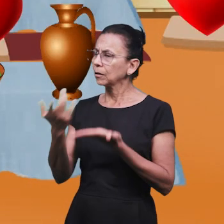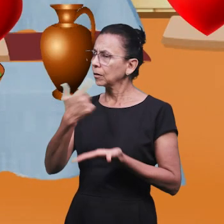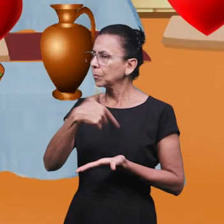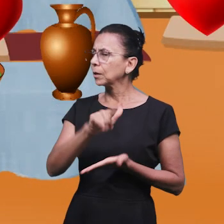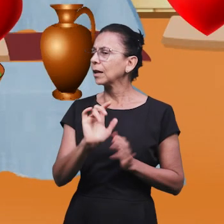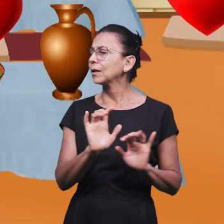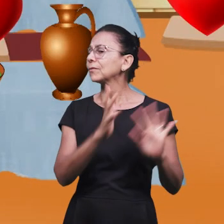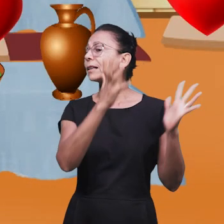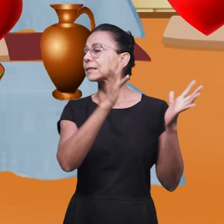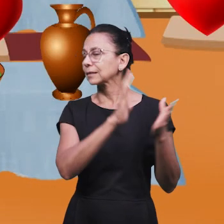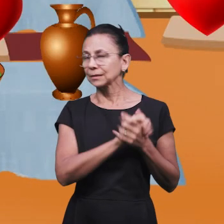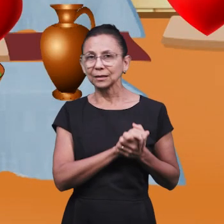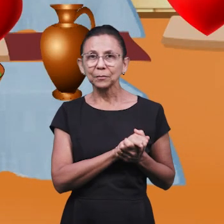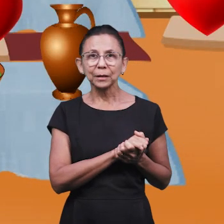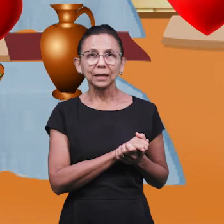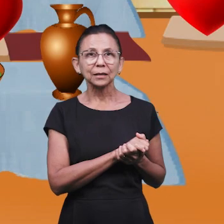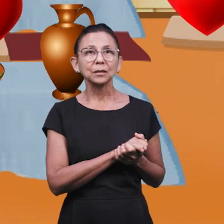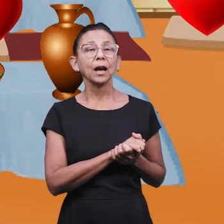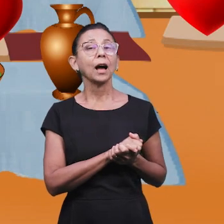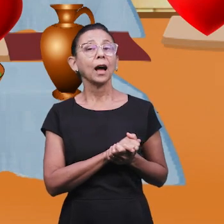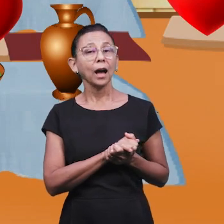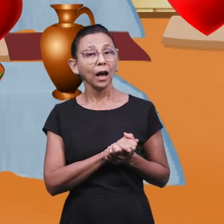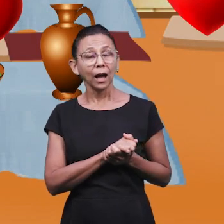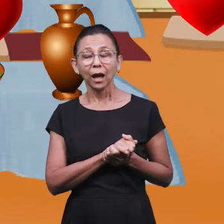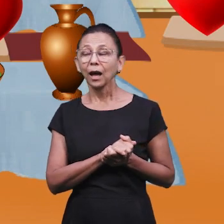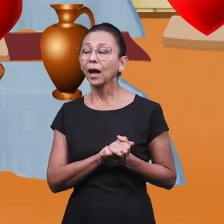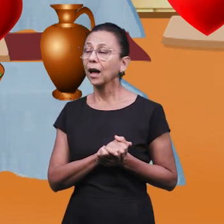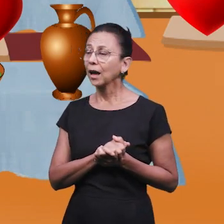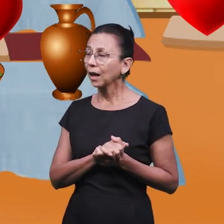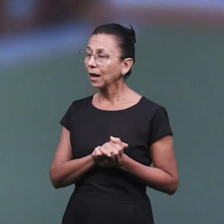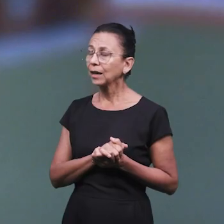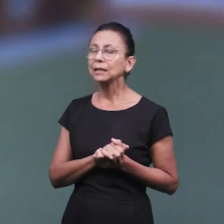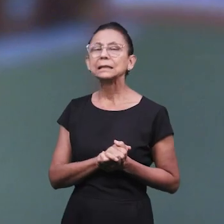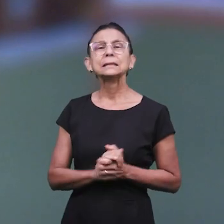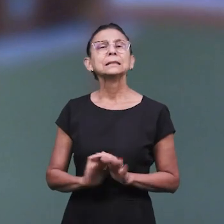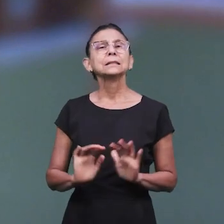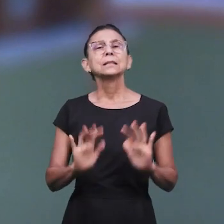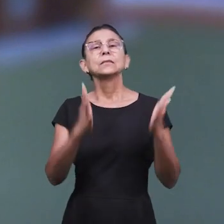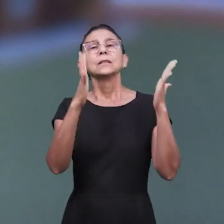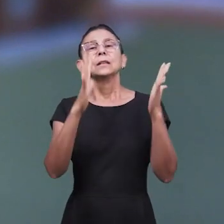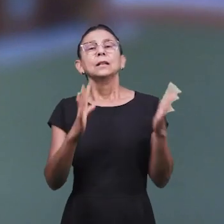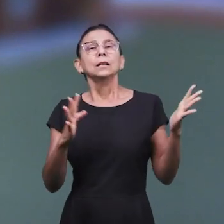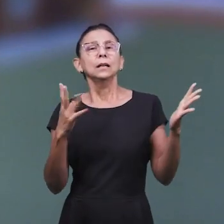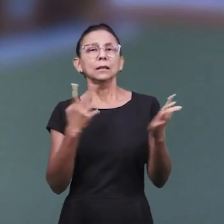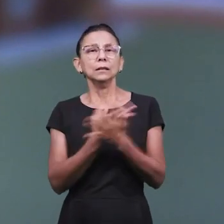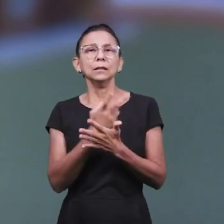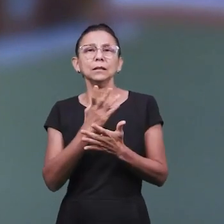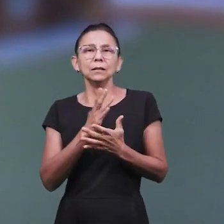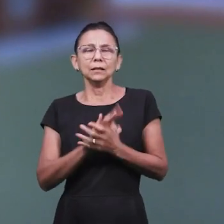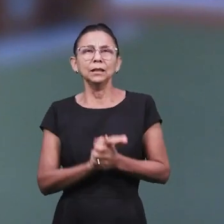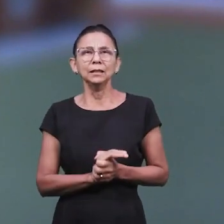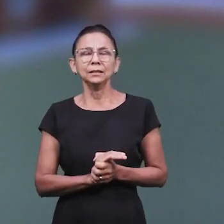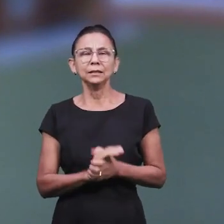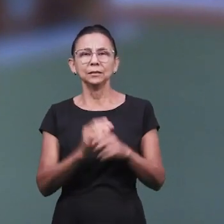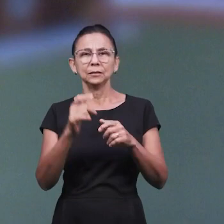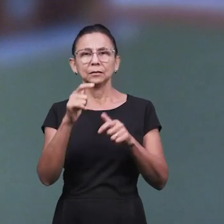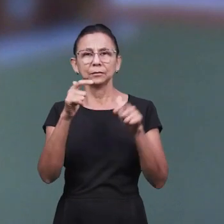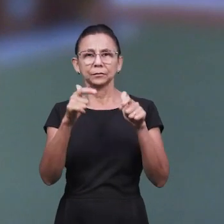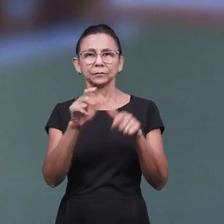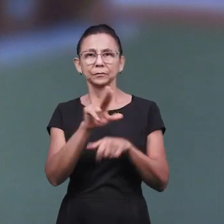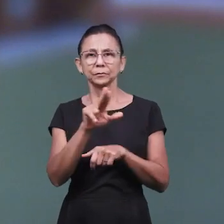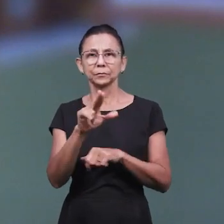de casamento, também chamada de bodas. E essa festa aconteceu em Caná da